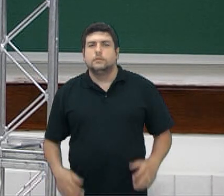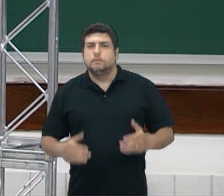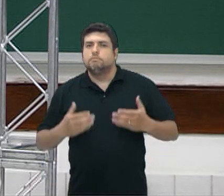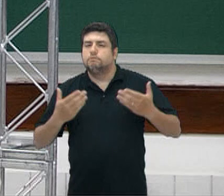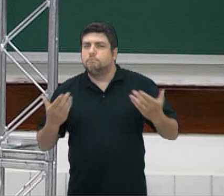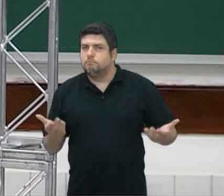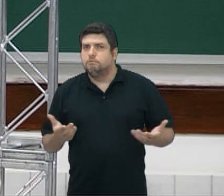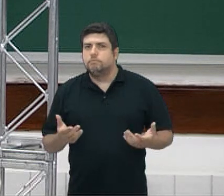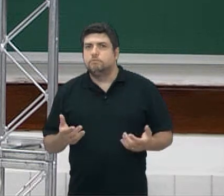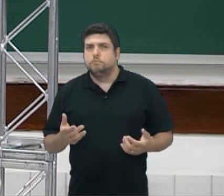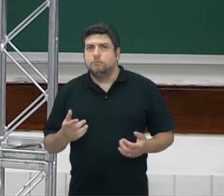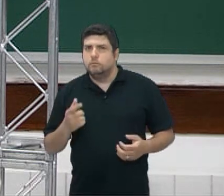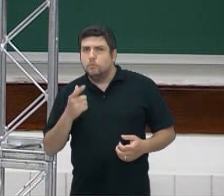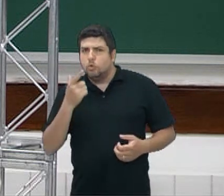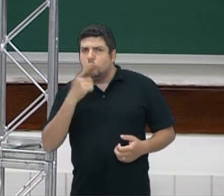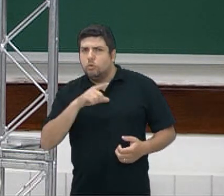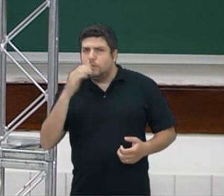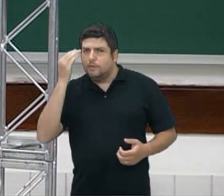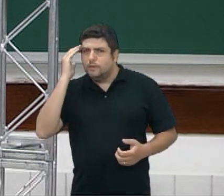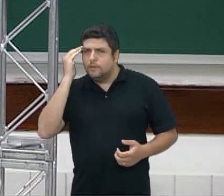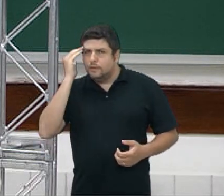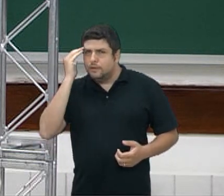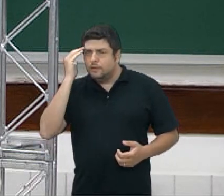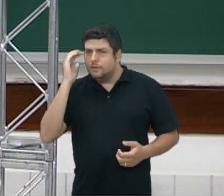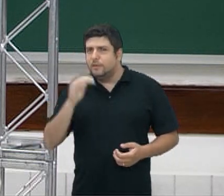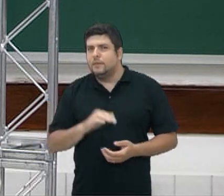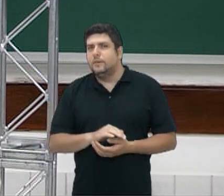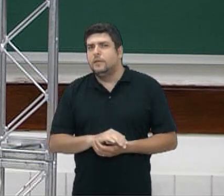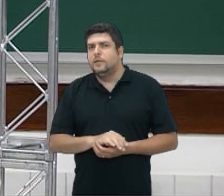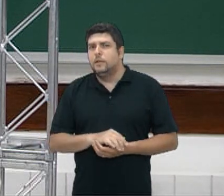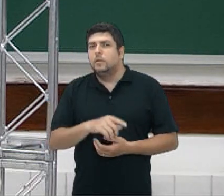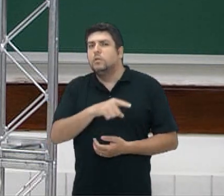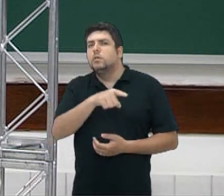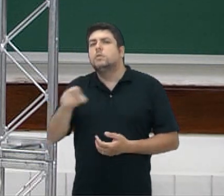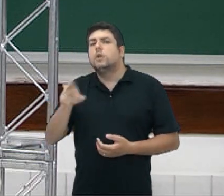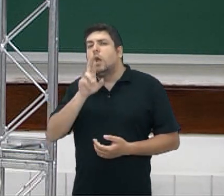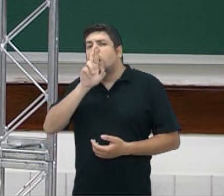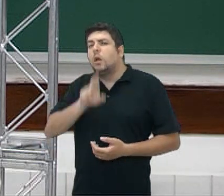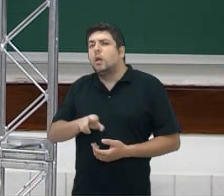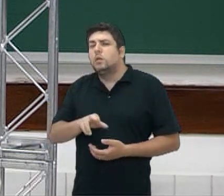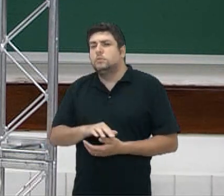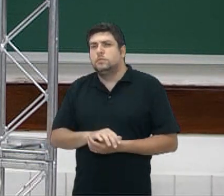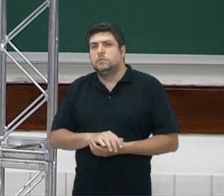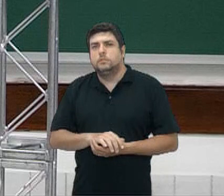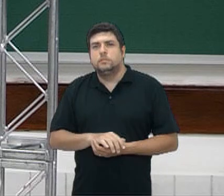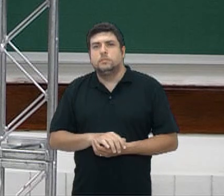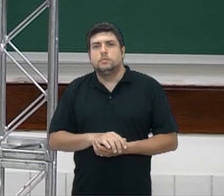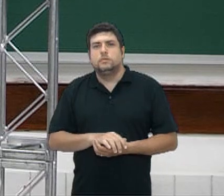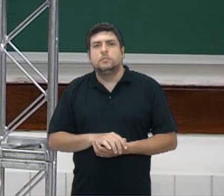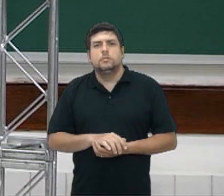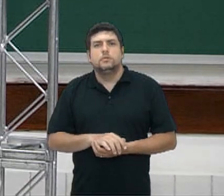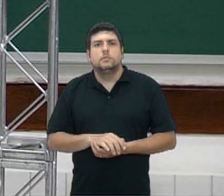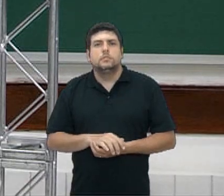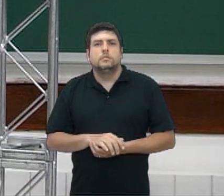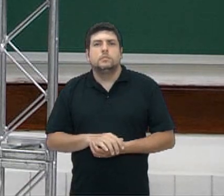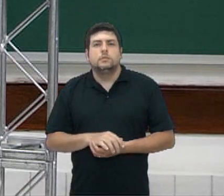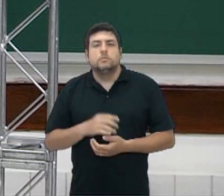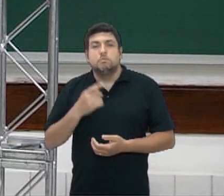Então, pessoal, conseguiram entender a questão? O que vocês responderam? Vamos analisar aqui, então.